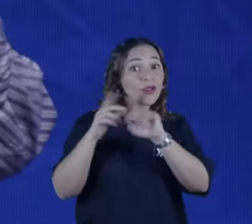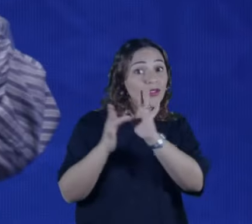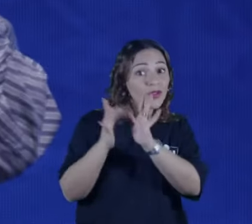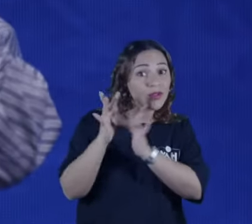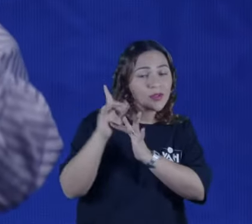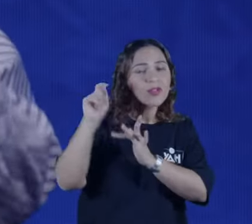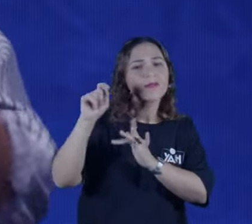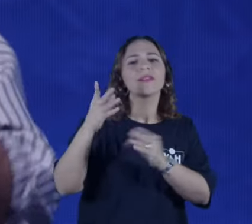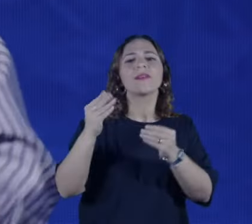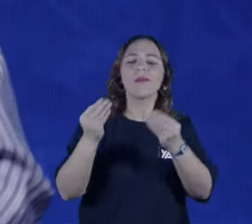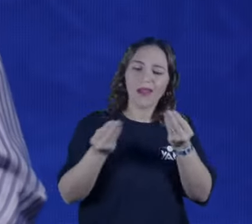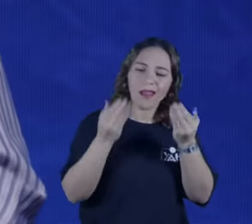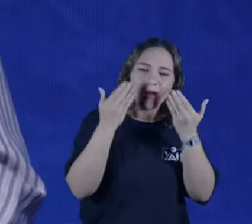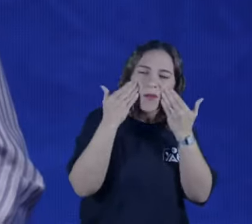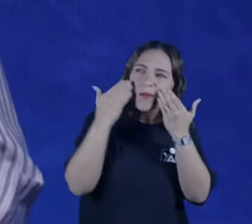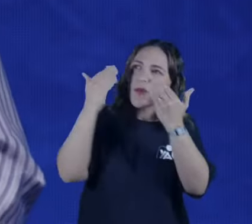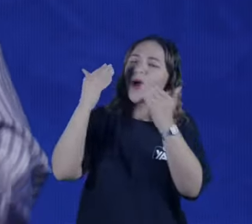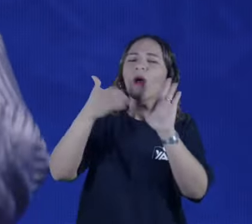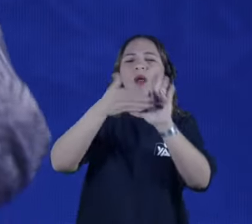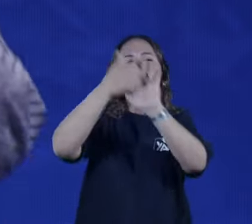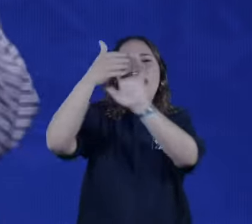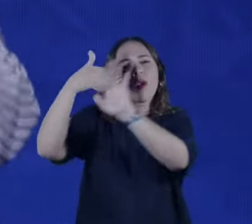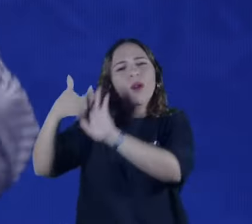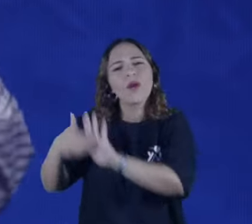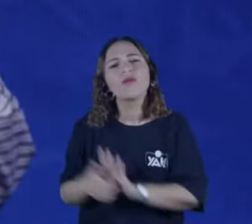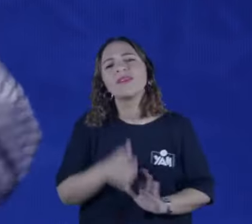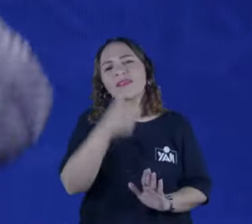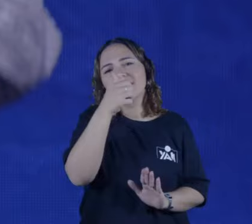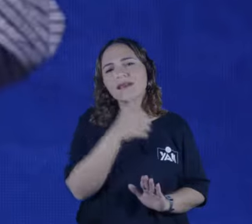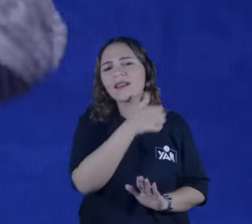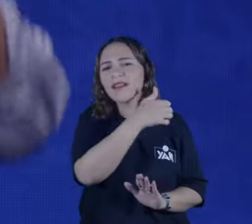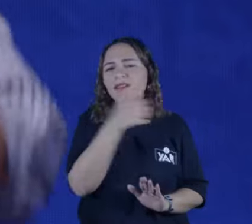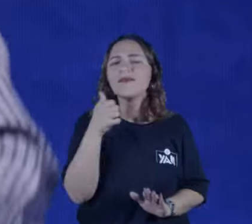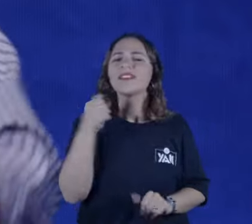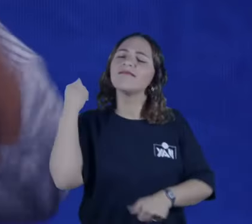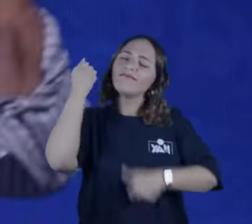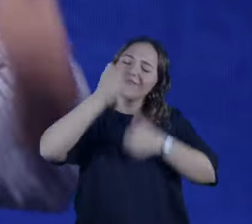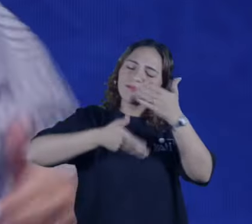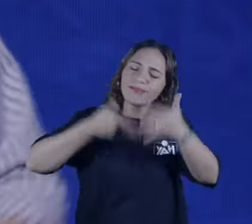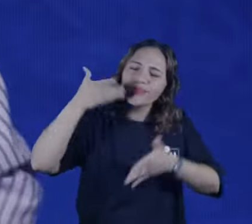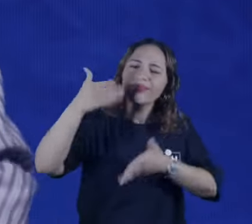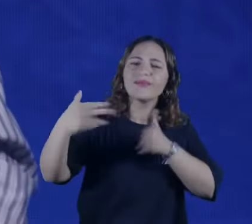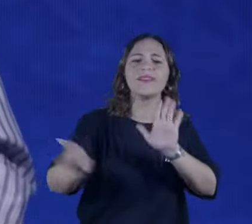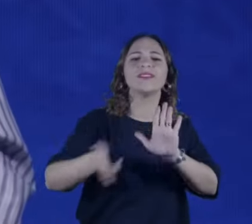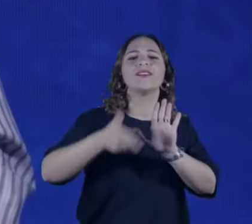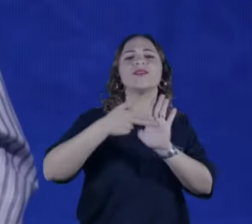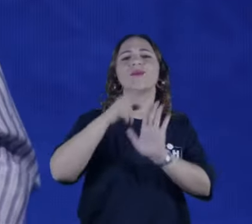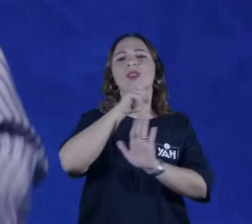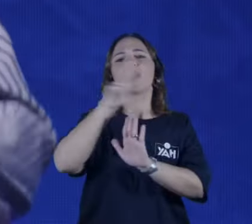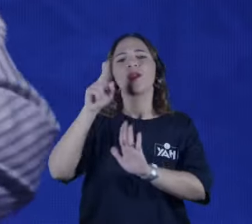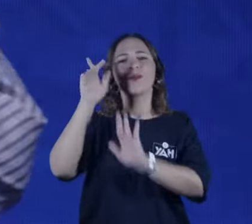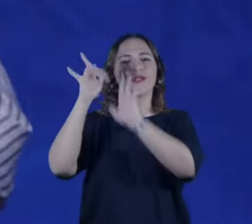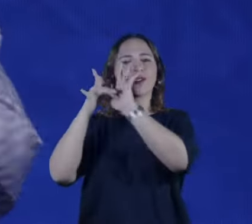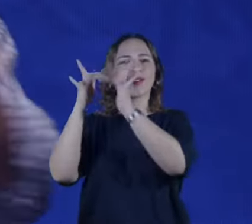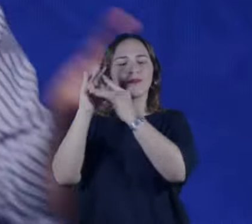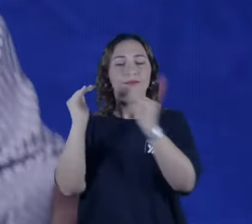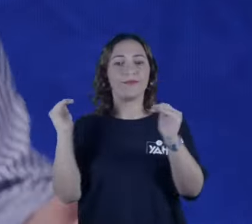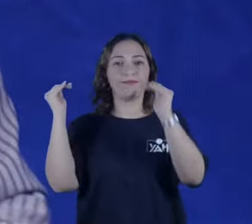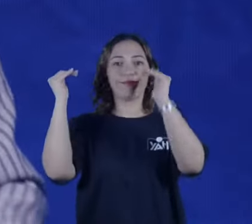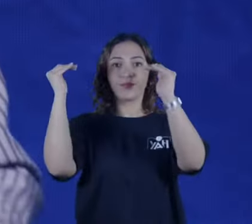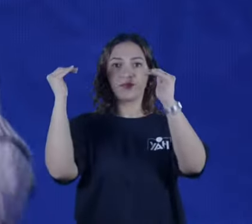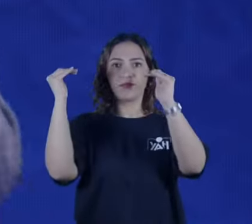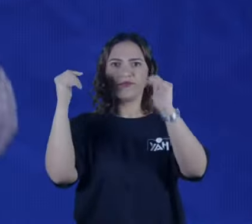Deus sacrifício de louvor, que é o fruto de lábios que confessam o seu nome.